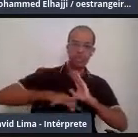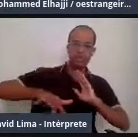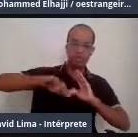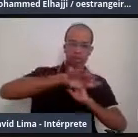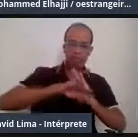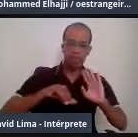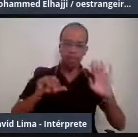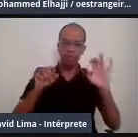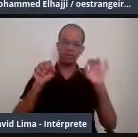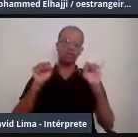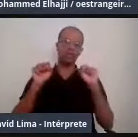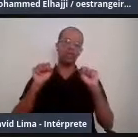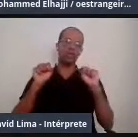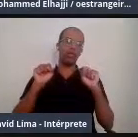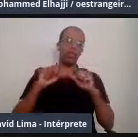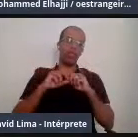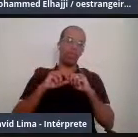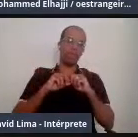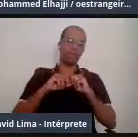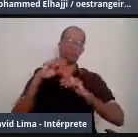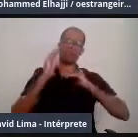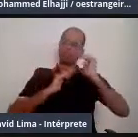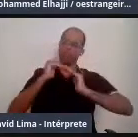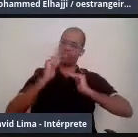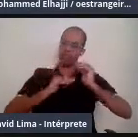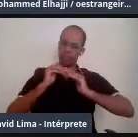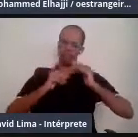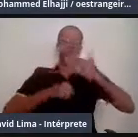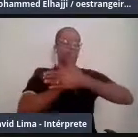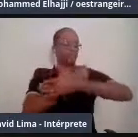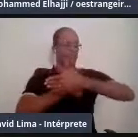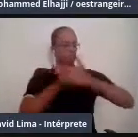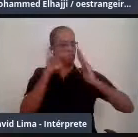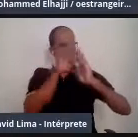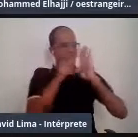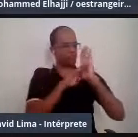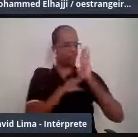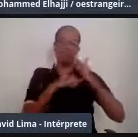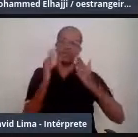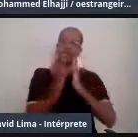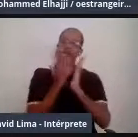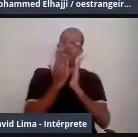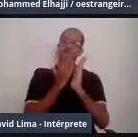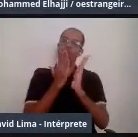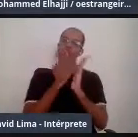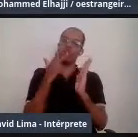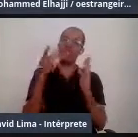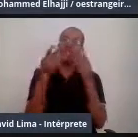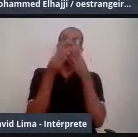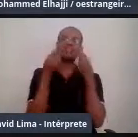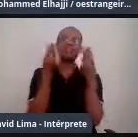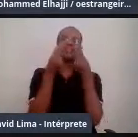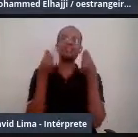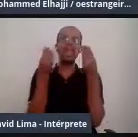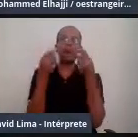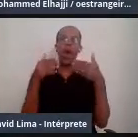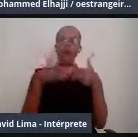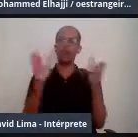poderão fazer as receitas e degustá-las. Né? Um livro que se chama Sabores Sem Fronteiras, que